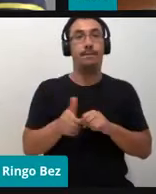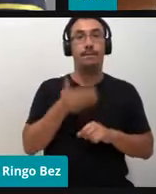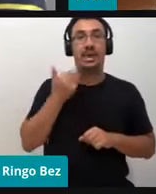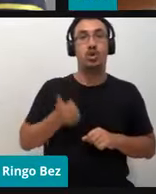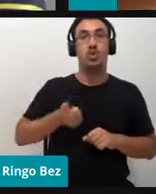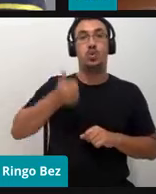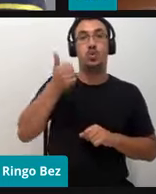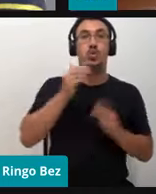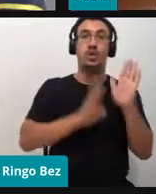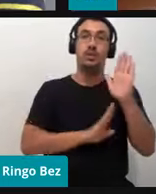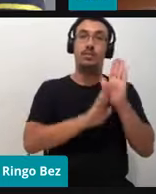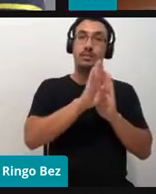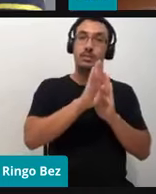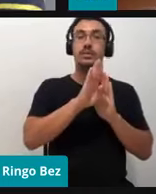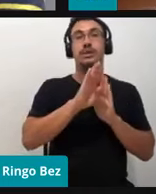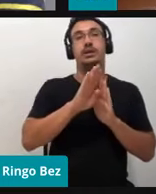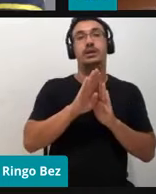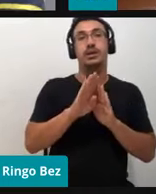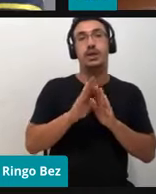de saneamento básico,